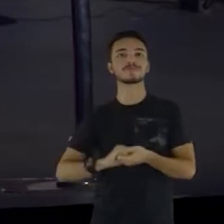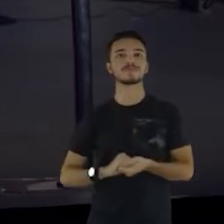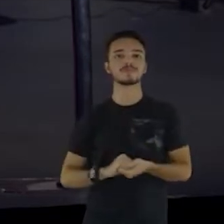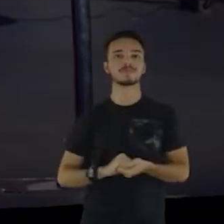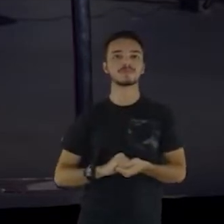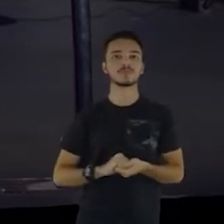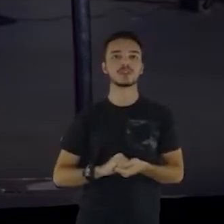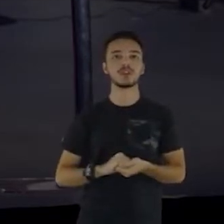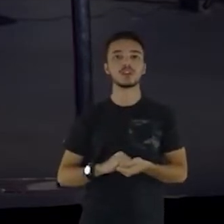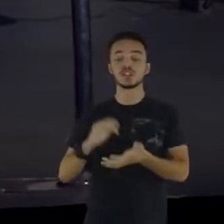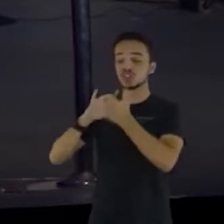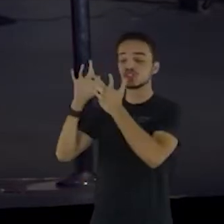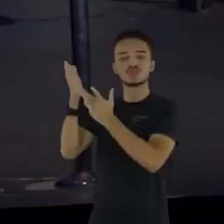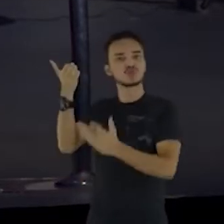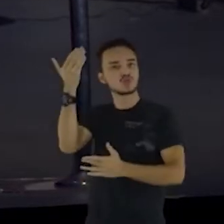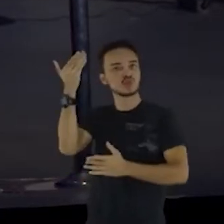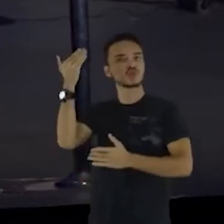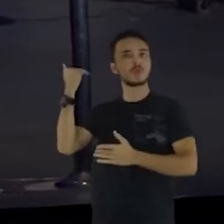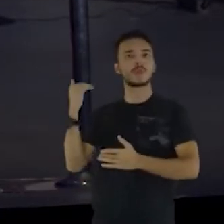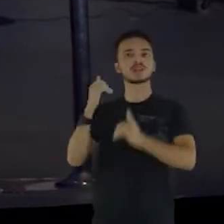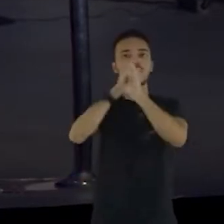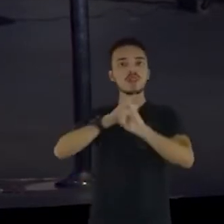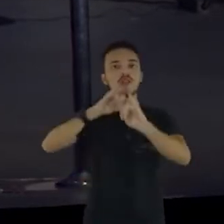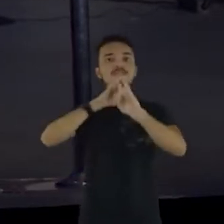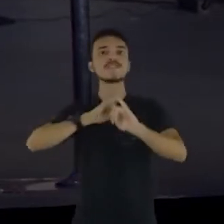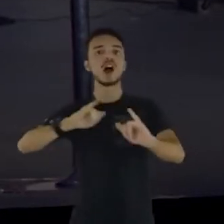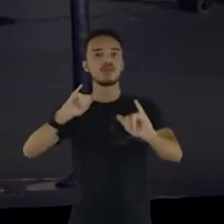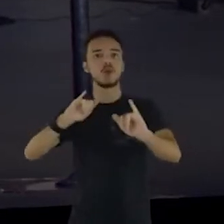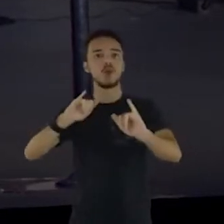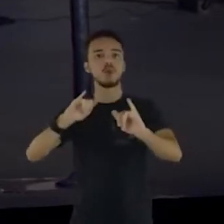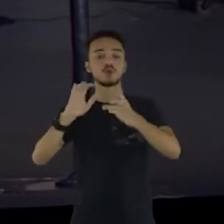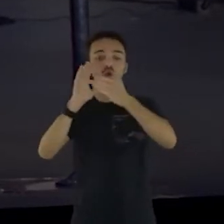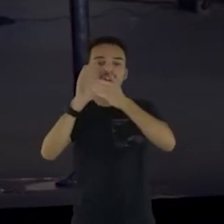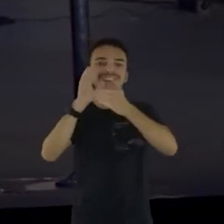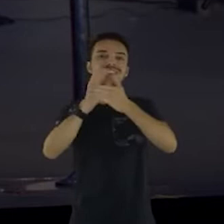gente casa, a gente deixa de ser dois e passa a ser